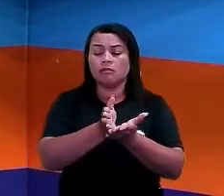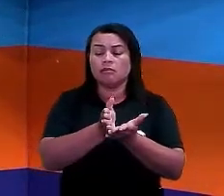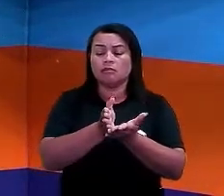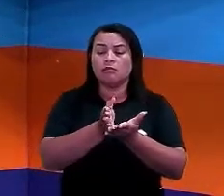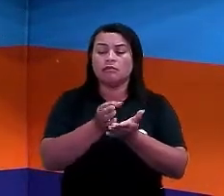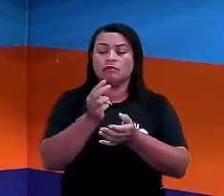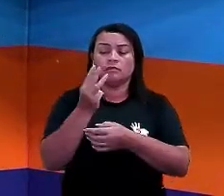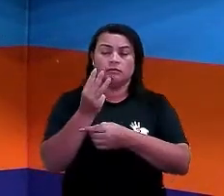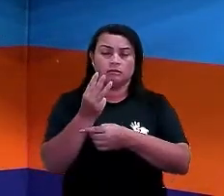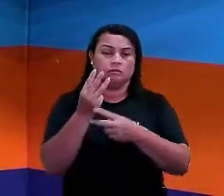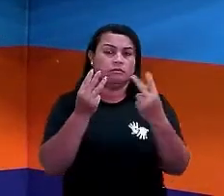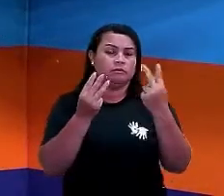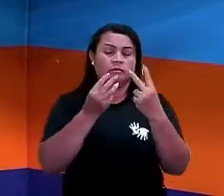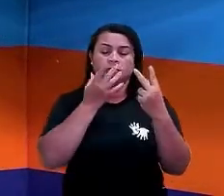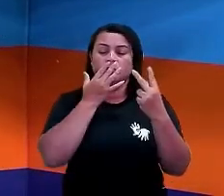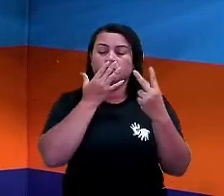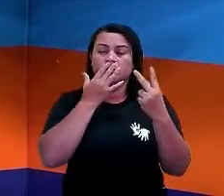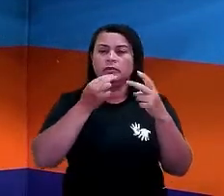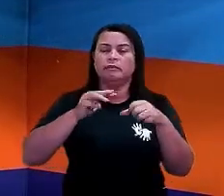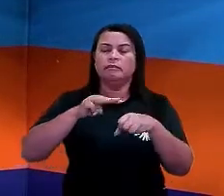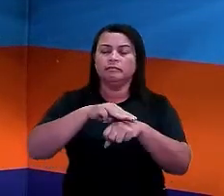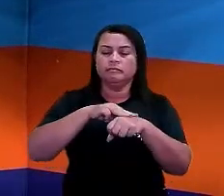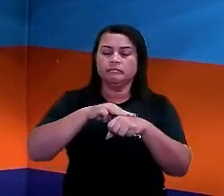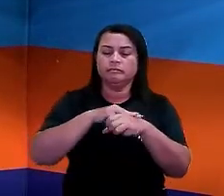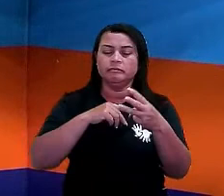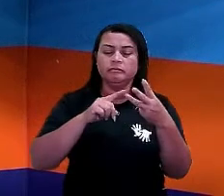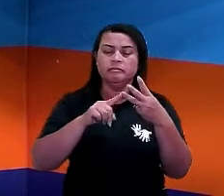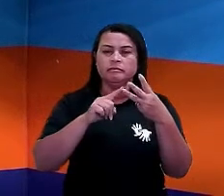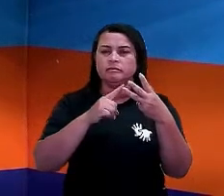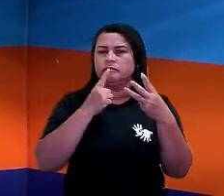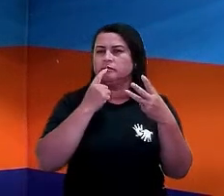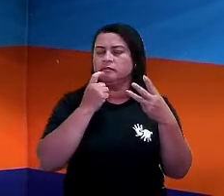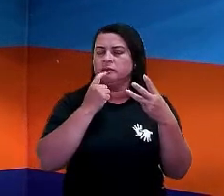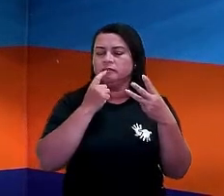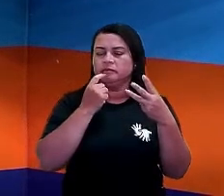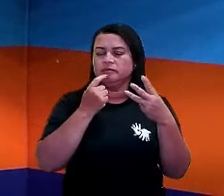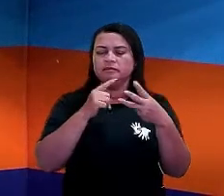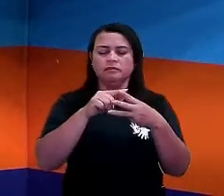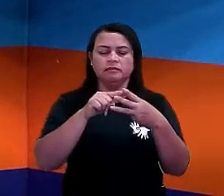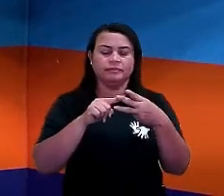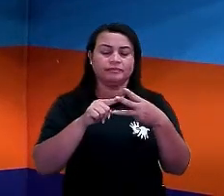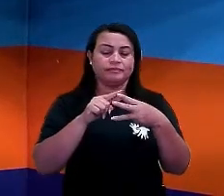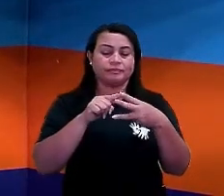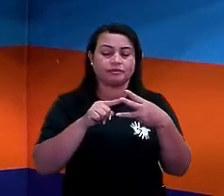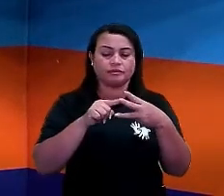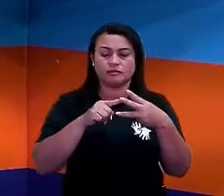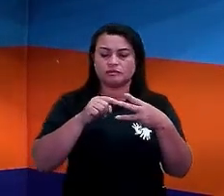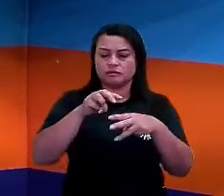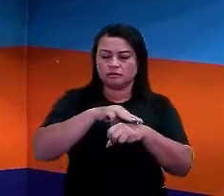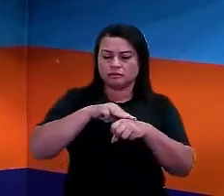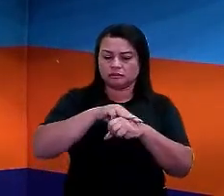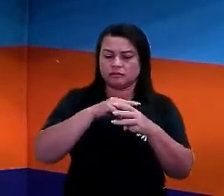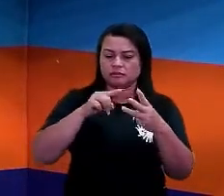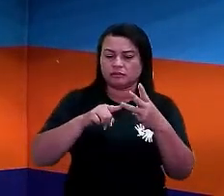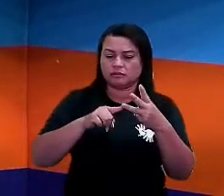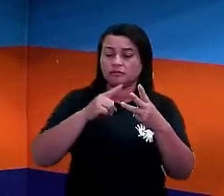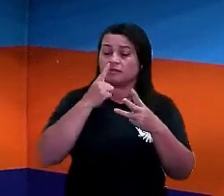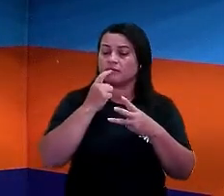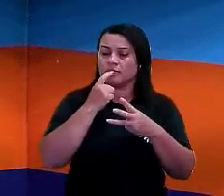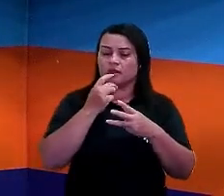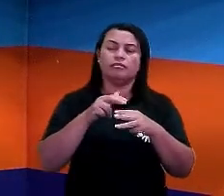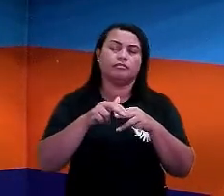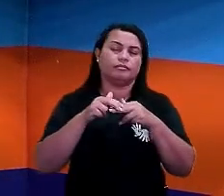pintei 2 de marrom e uma de vermelho, tá? Aqui é marrom e aqui é vermelho. E é isso que o